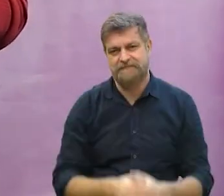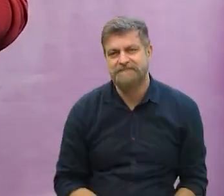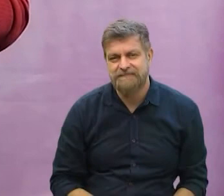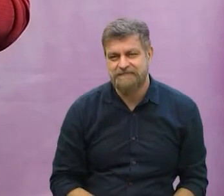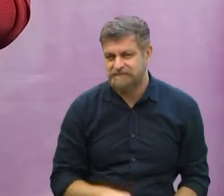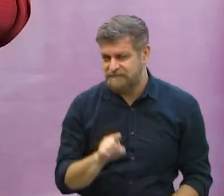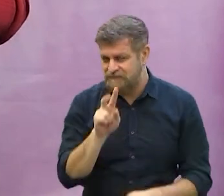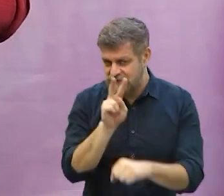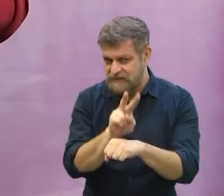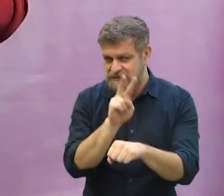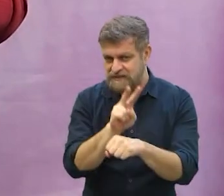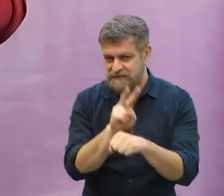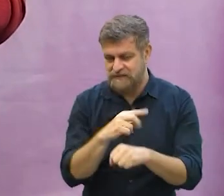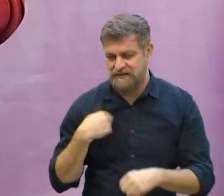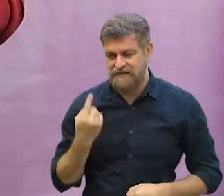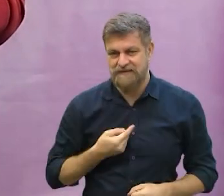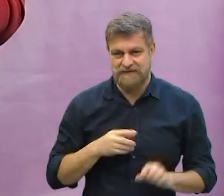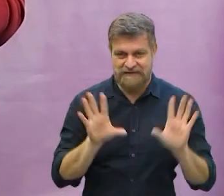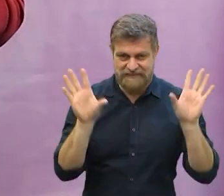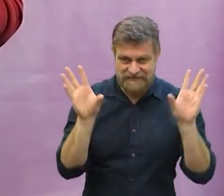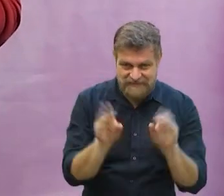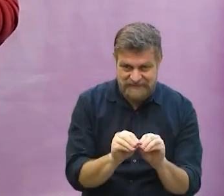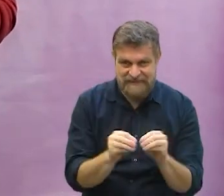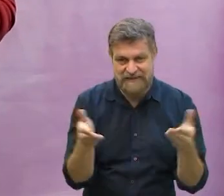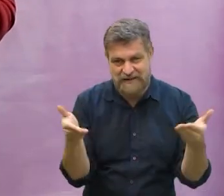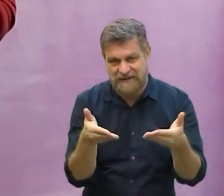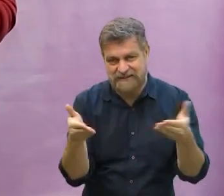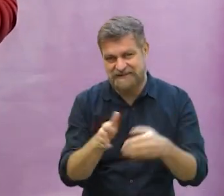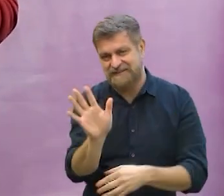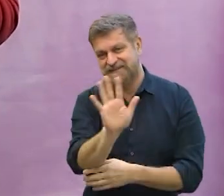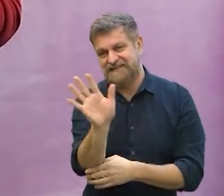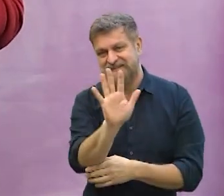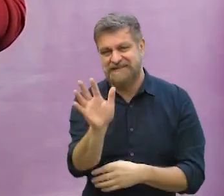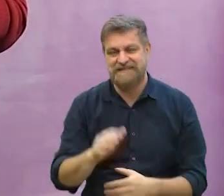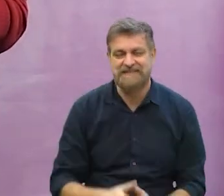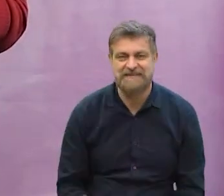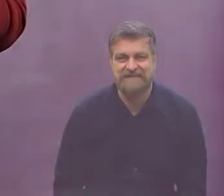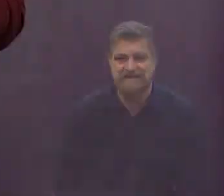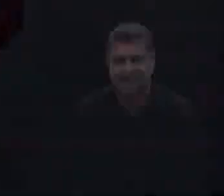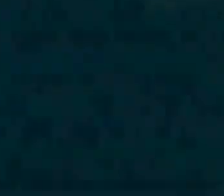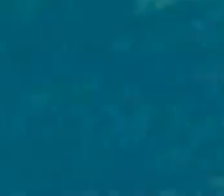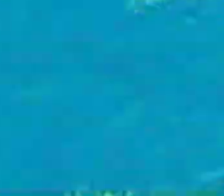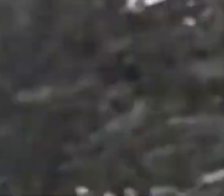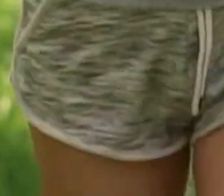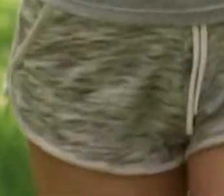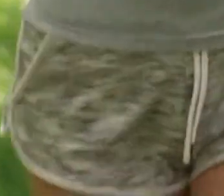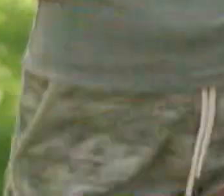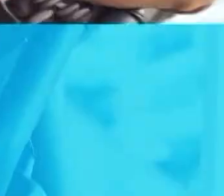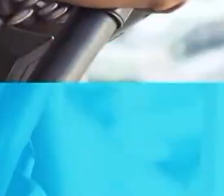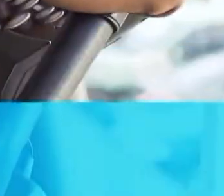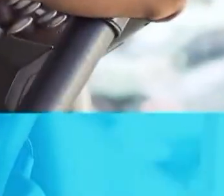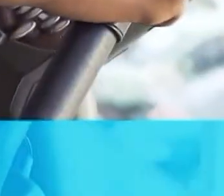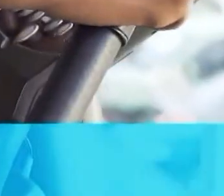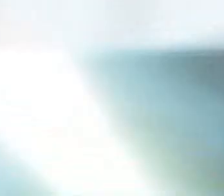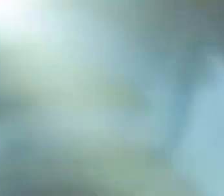bastante diferença. Então, se cuida com esse recado que a gente encerra o Saúde Agora de hoje. Tchau!